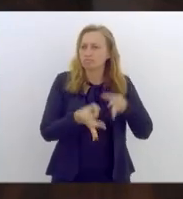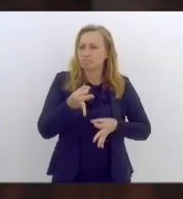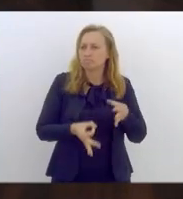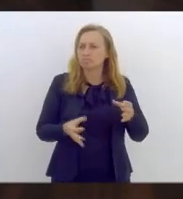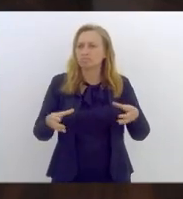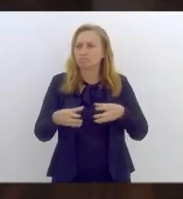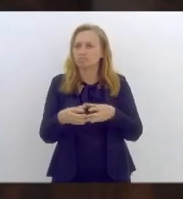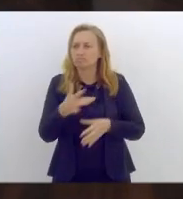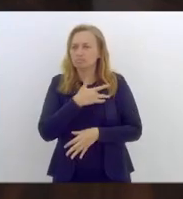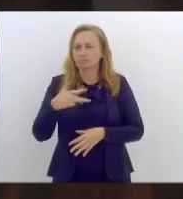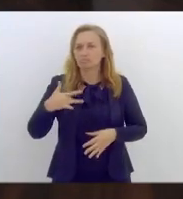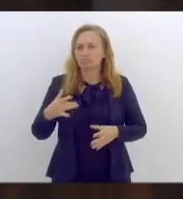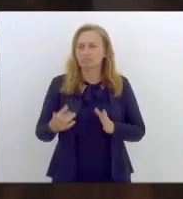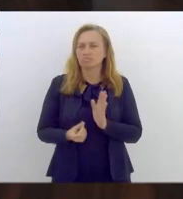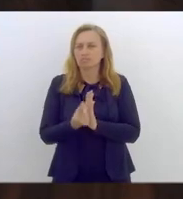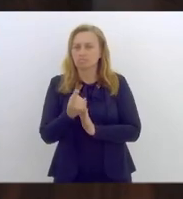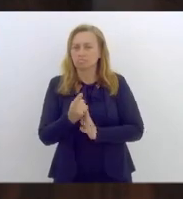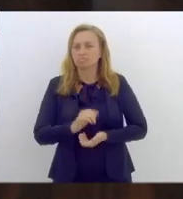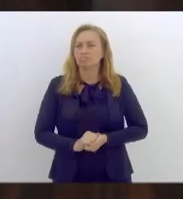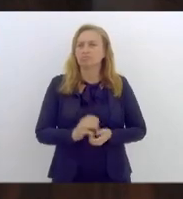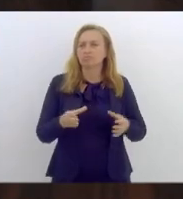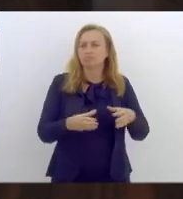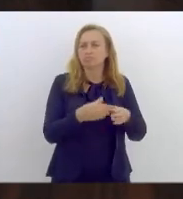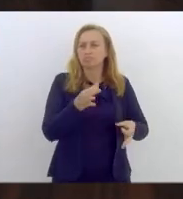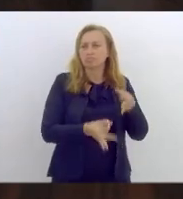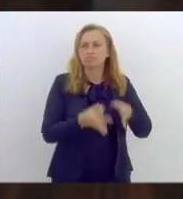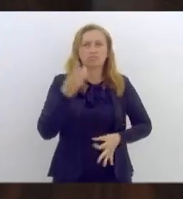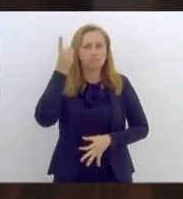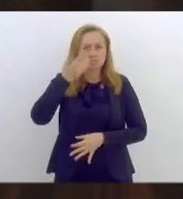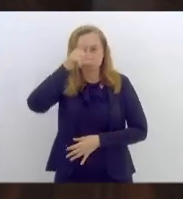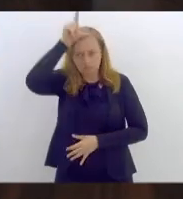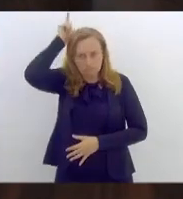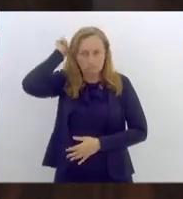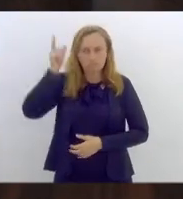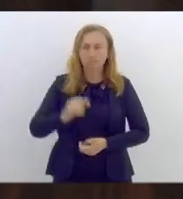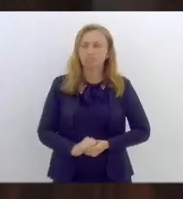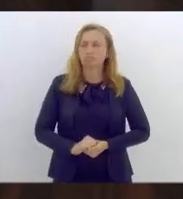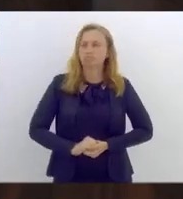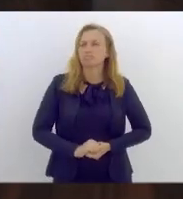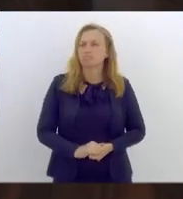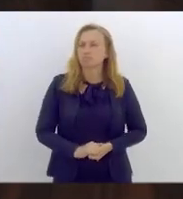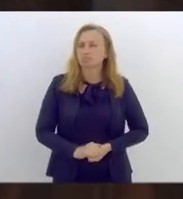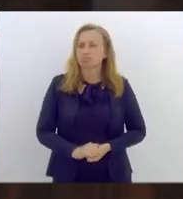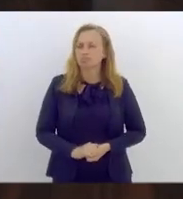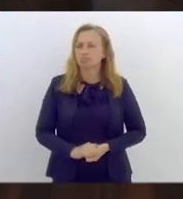Justiça de saúde e orçamento Deputado Luiz Paulo